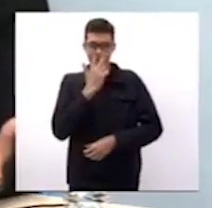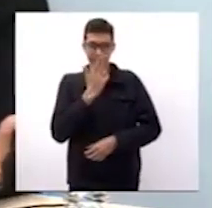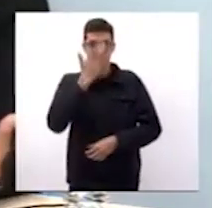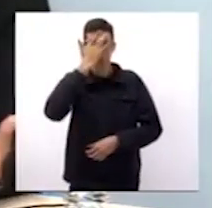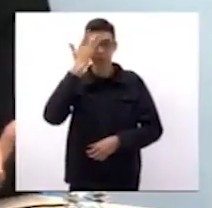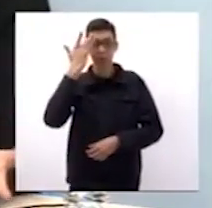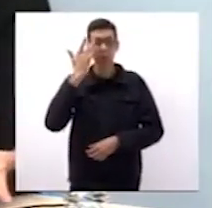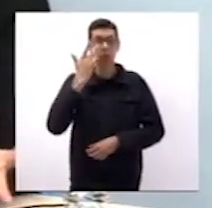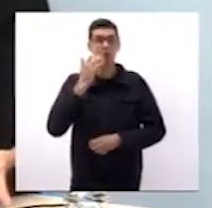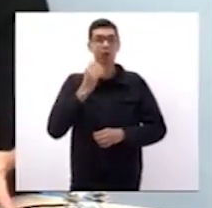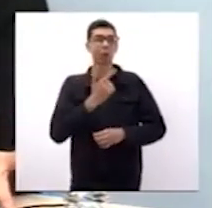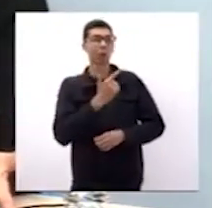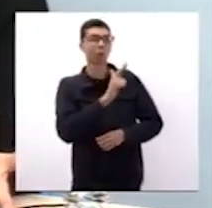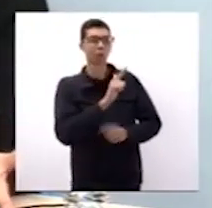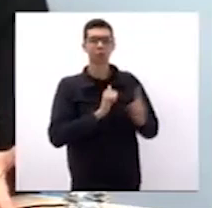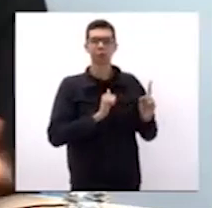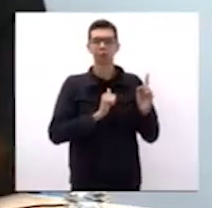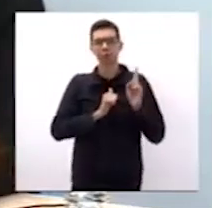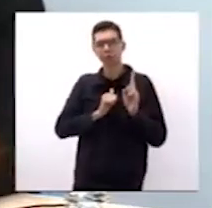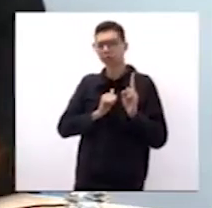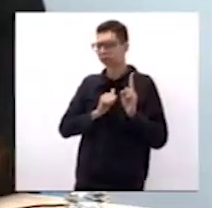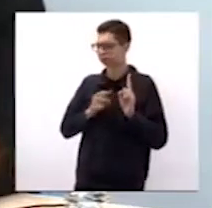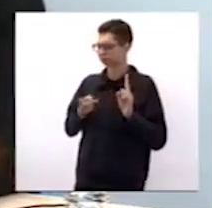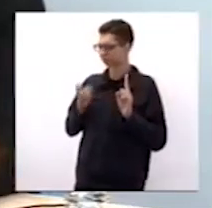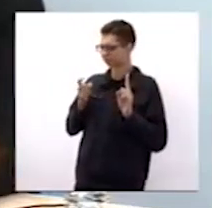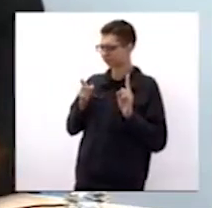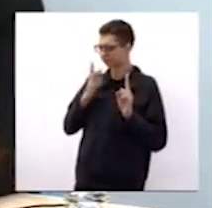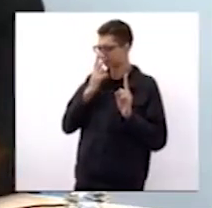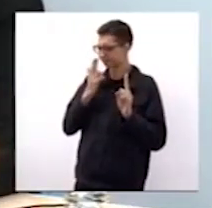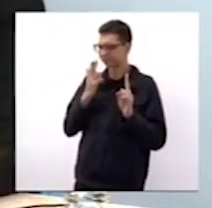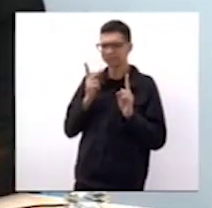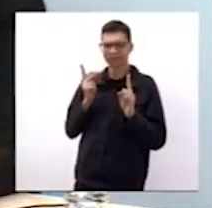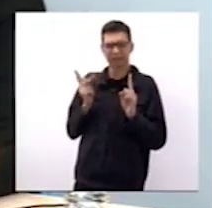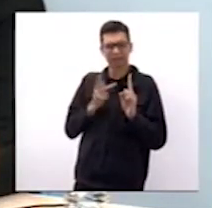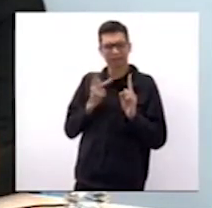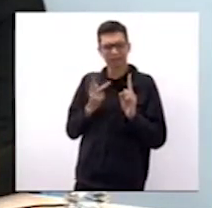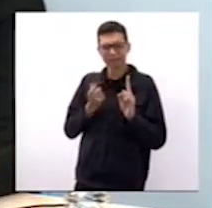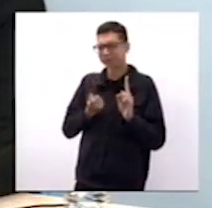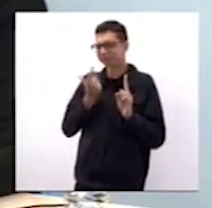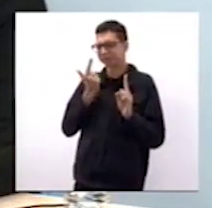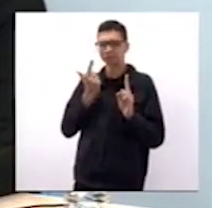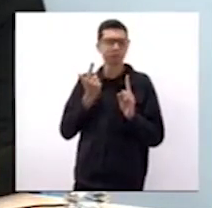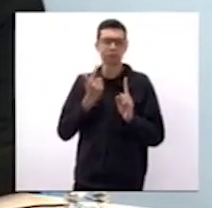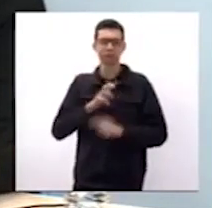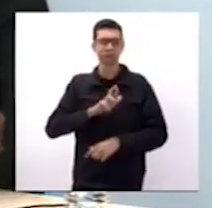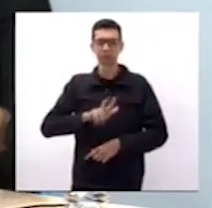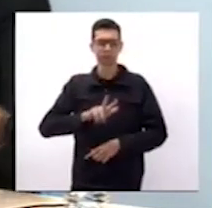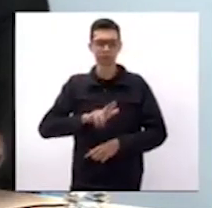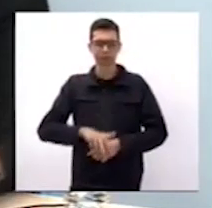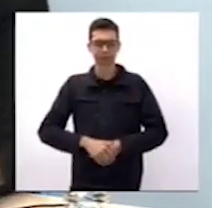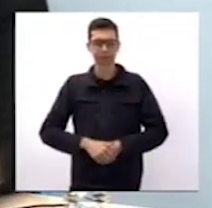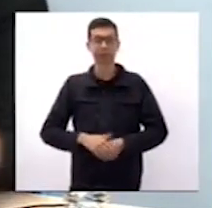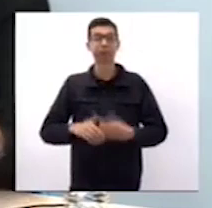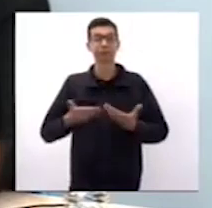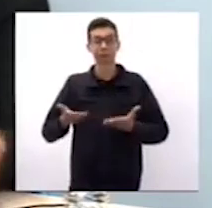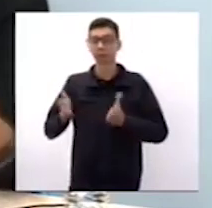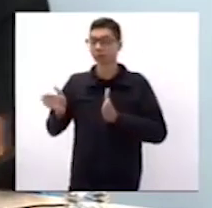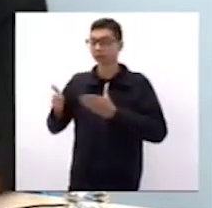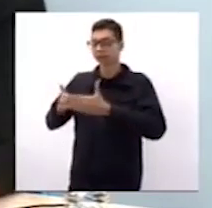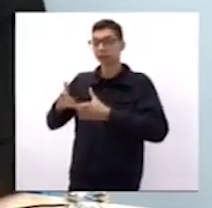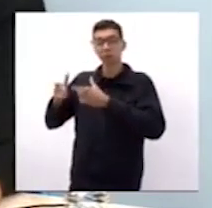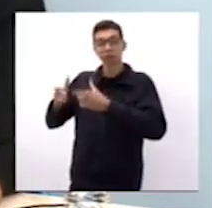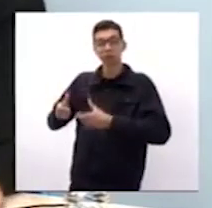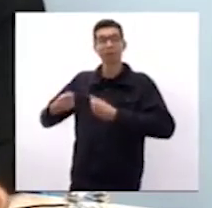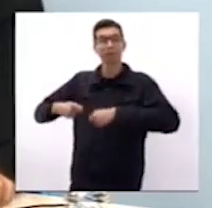longe pensa que está acontecendo uma indisciplina, não é bem por aí que acontece. Então, assim, o espaço tem que se organizar de